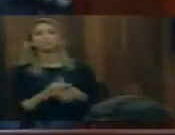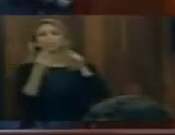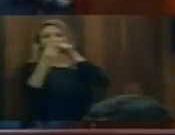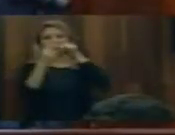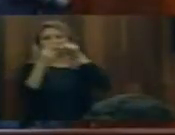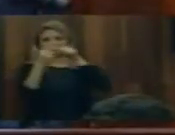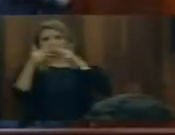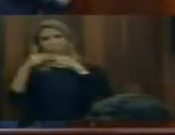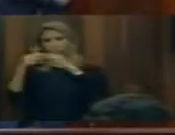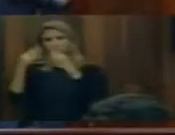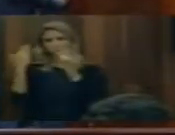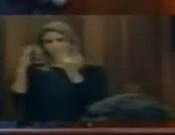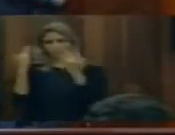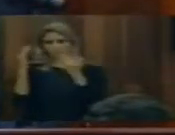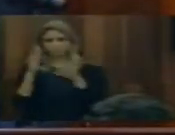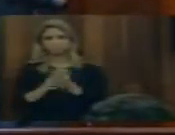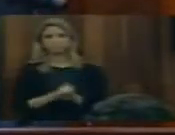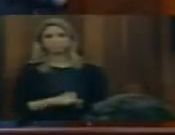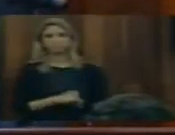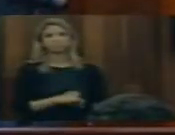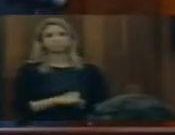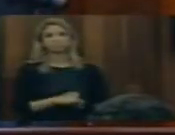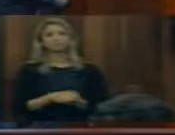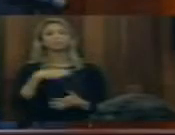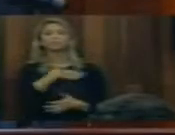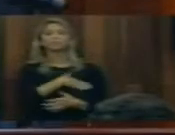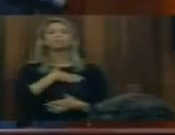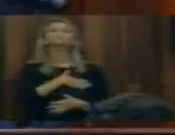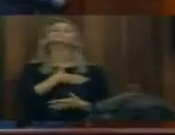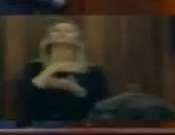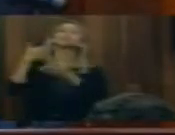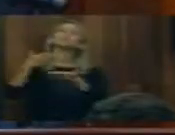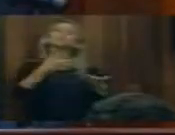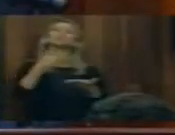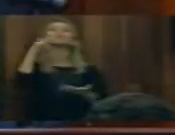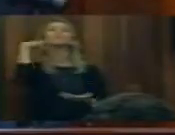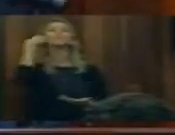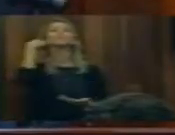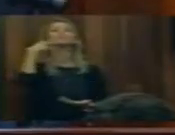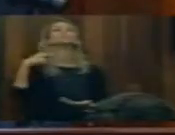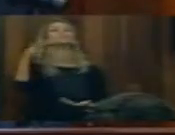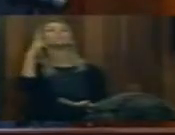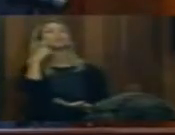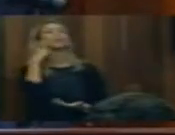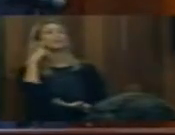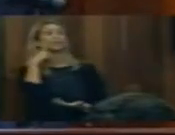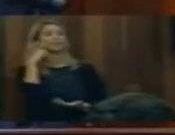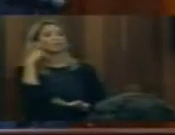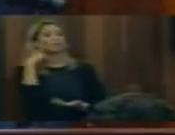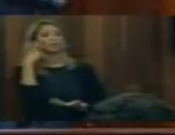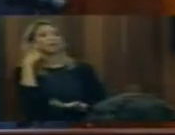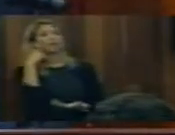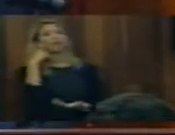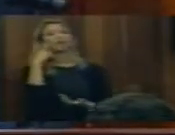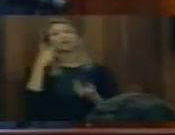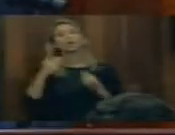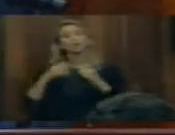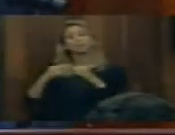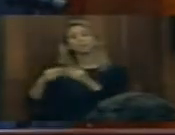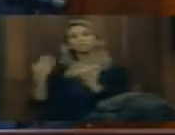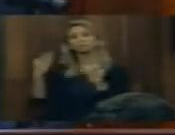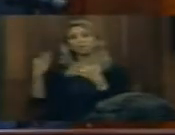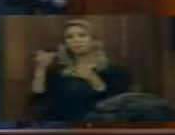duas entregas de moção de aplausos. Primeiro, autor Rafael Peçanha de Moura, outorgado